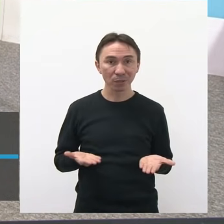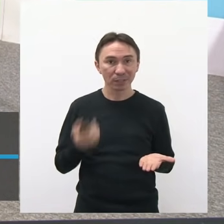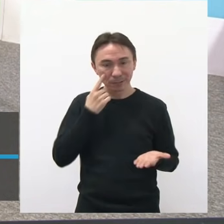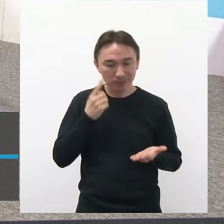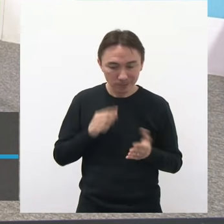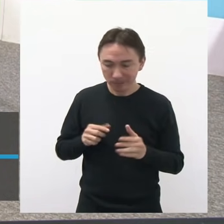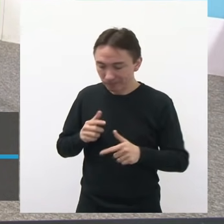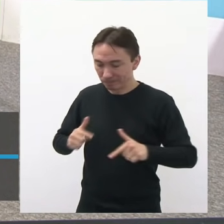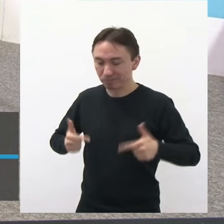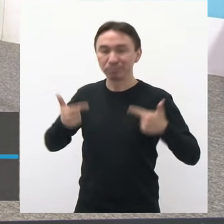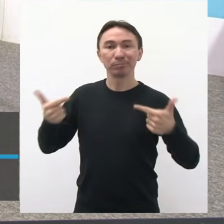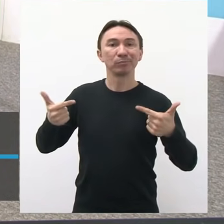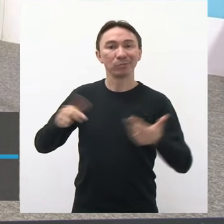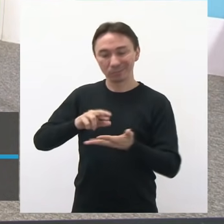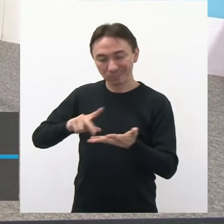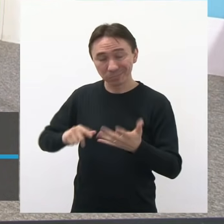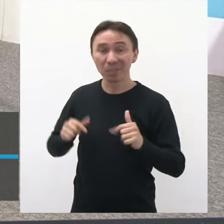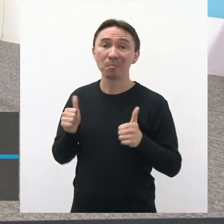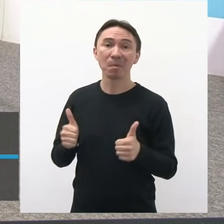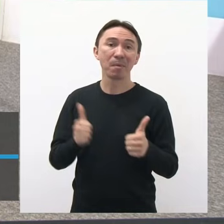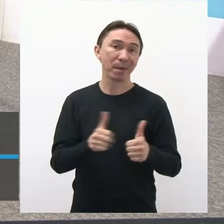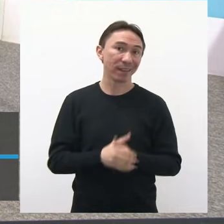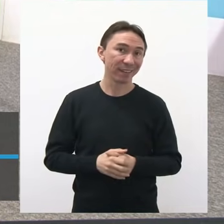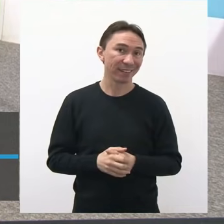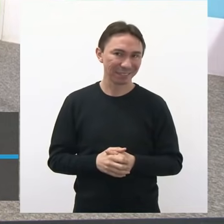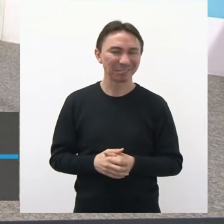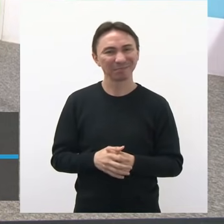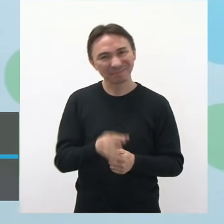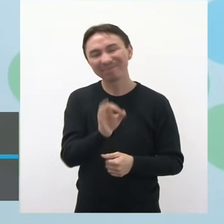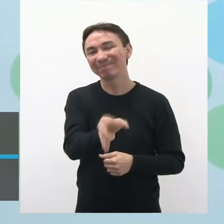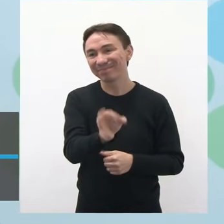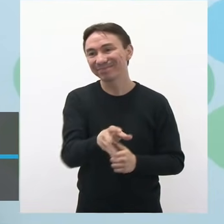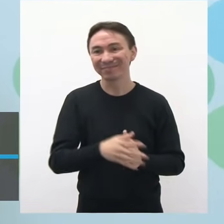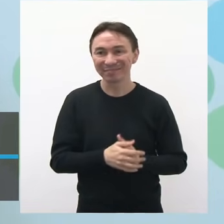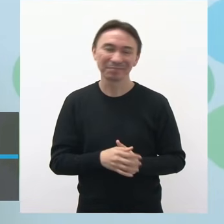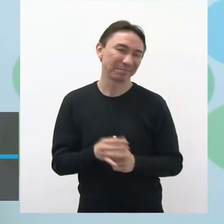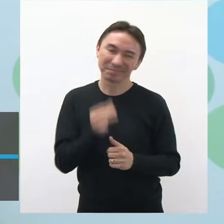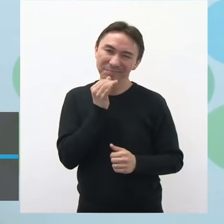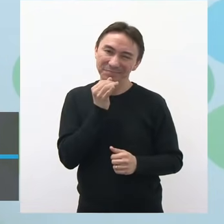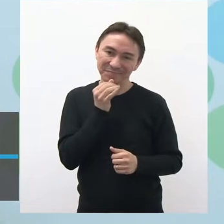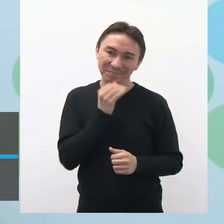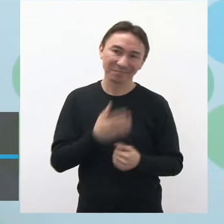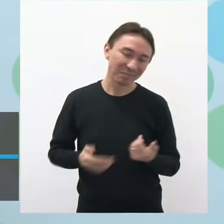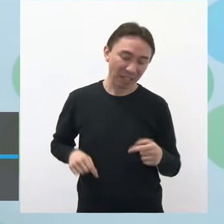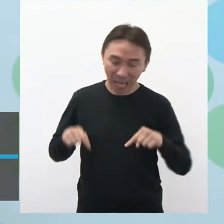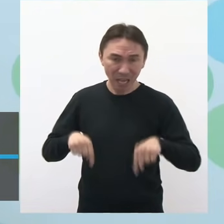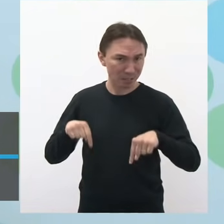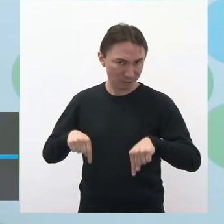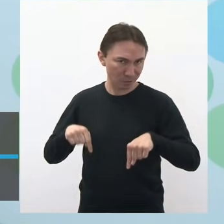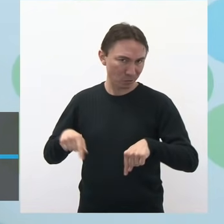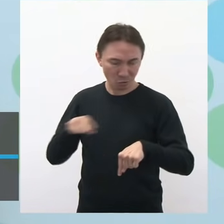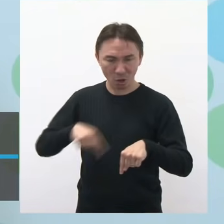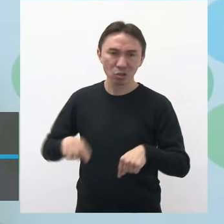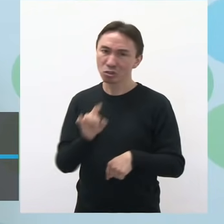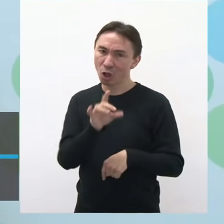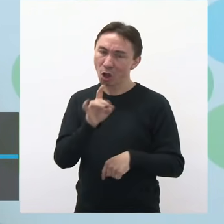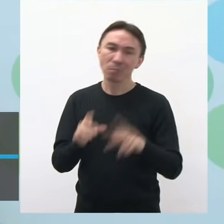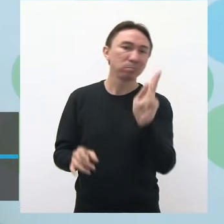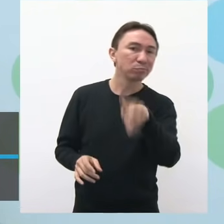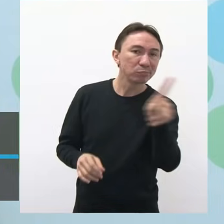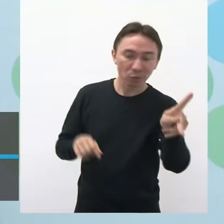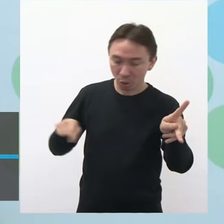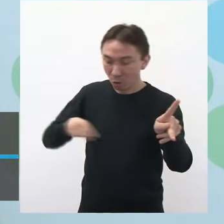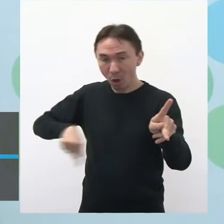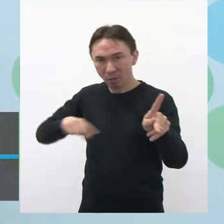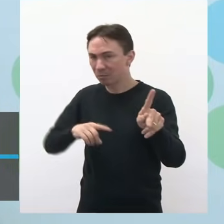né? Nossa, eu gosto de pensar assim, ó, nós somos auxiliares aí de vocês, professores. Nós somos os seus auxiliares. Então, vamos